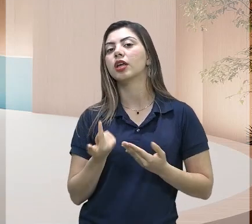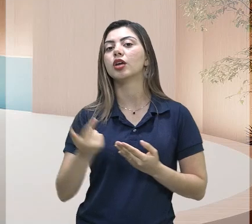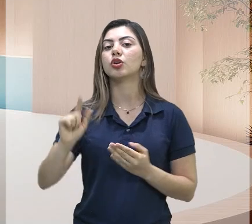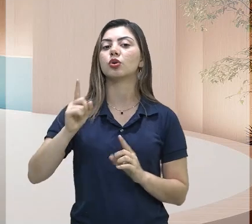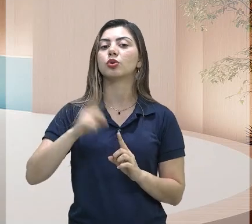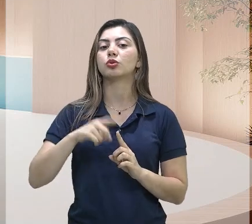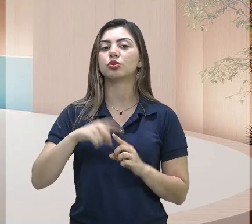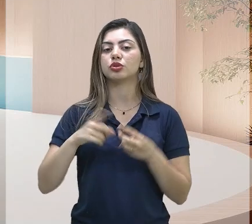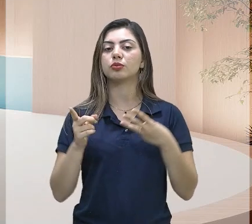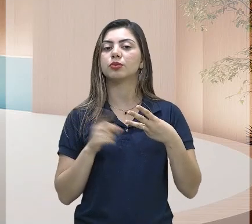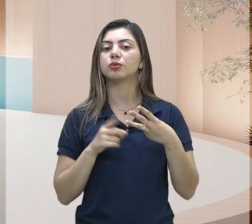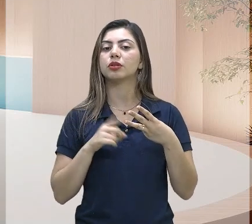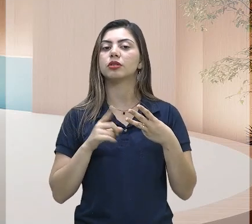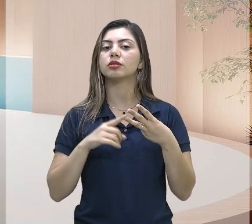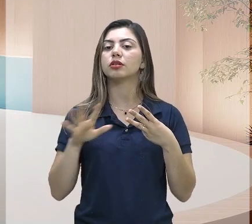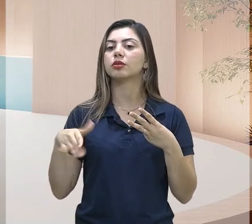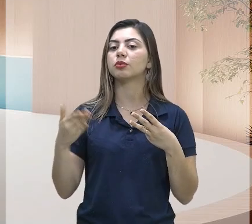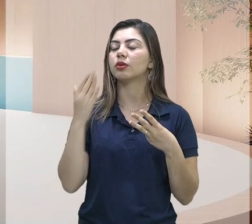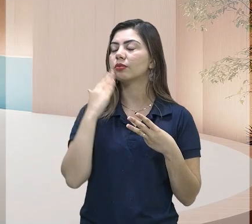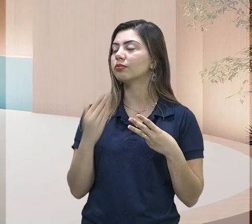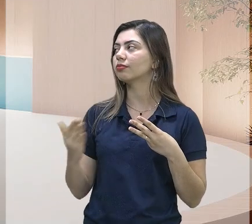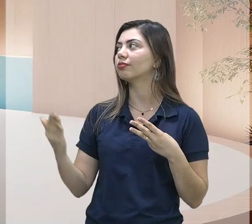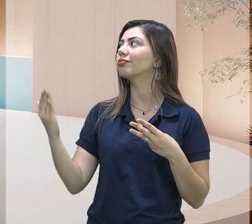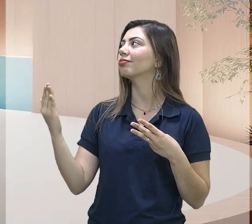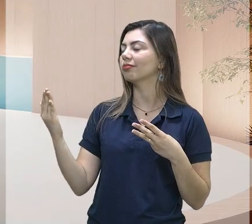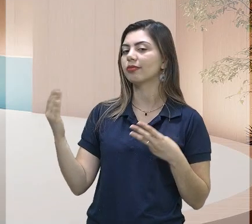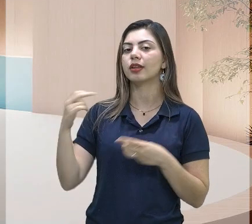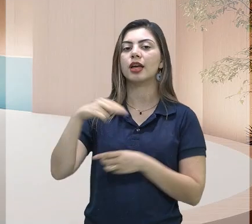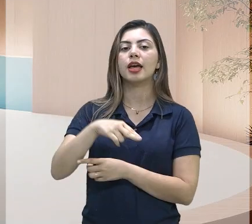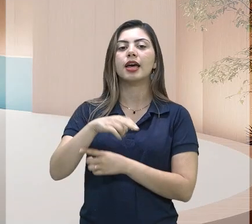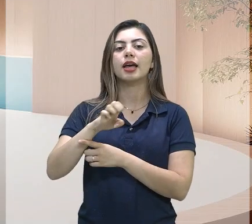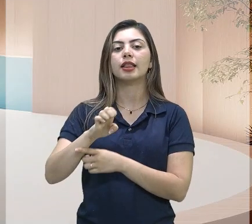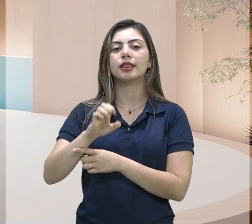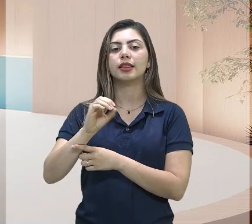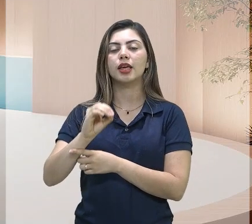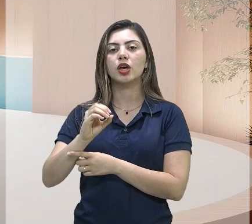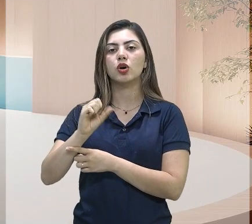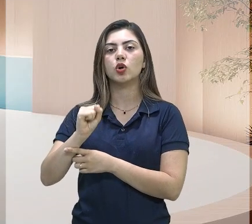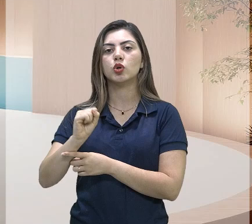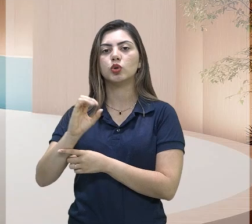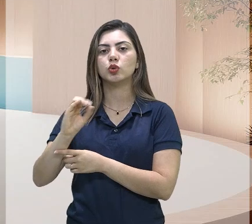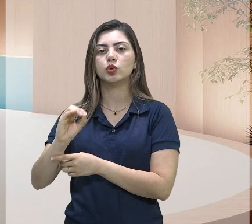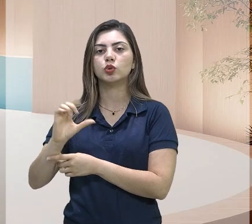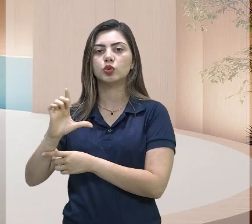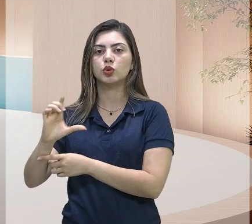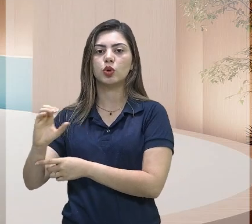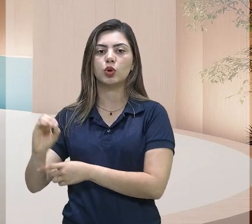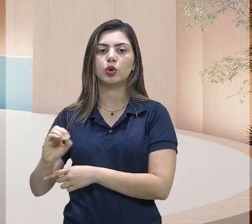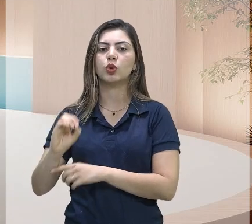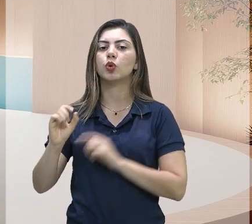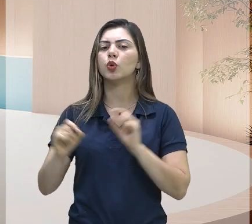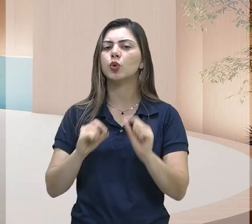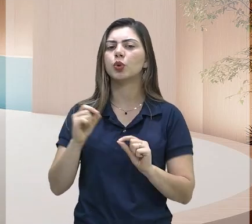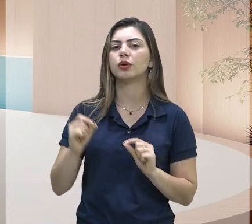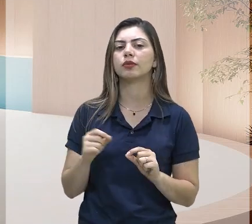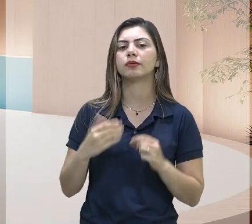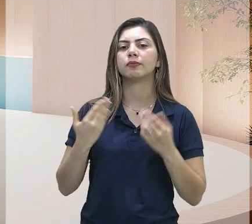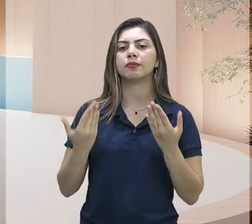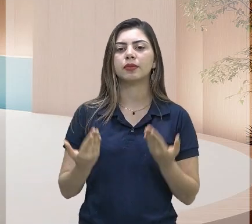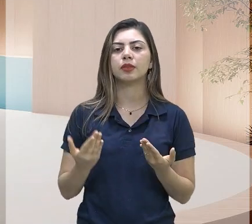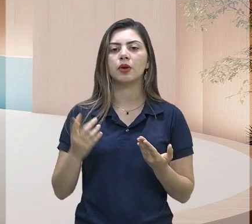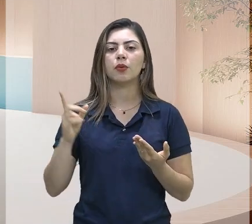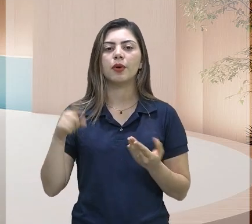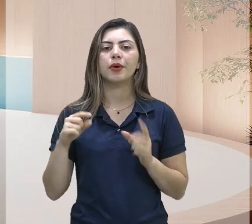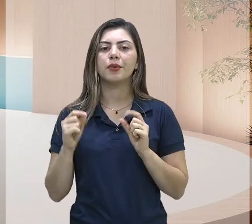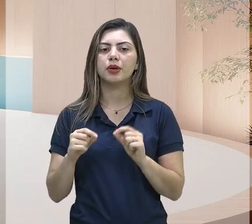solo. Vamos verificar. A gente tem o neossolo. O neossolo, como o próprio nome já sugere, é um solo mais novo,